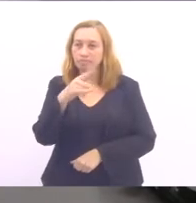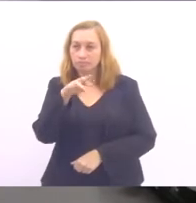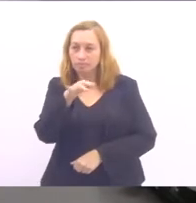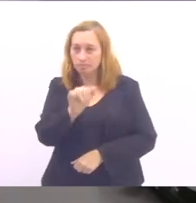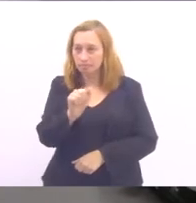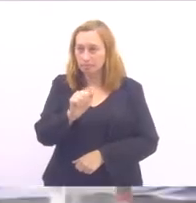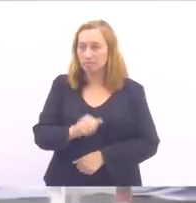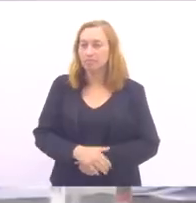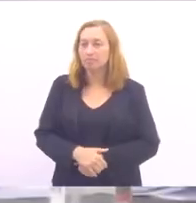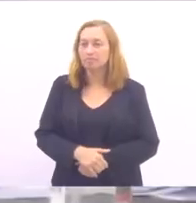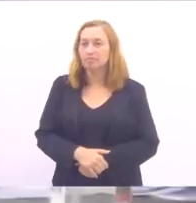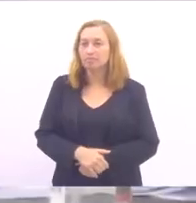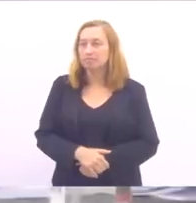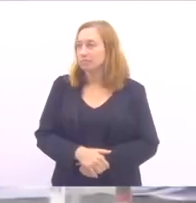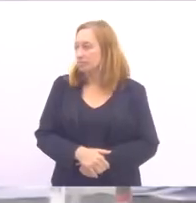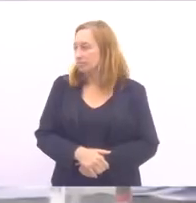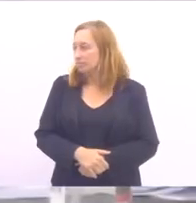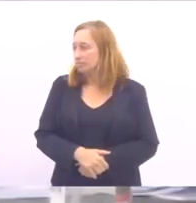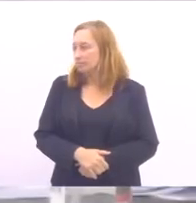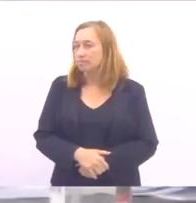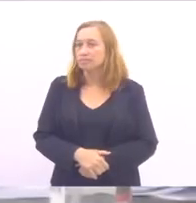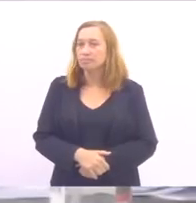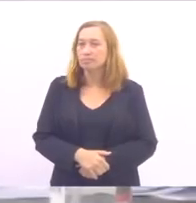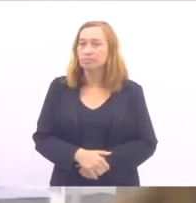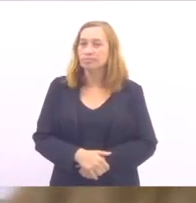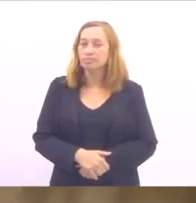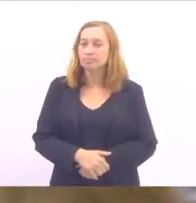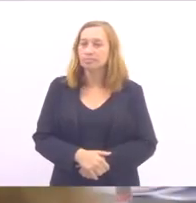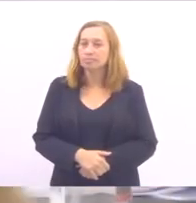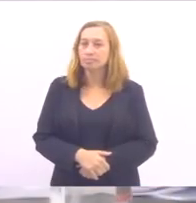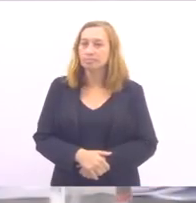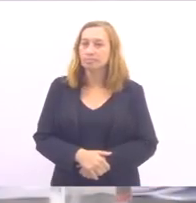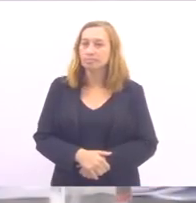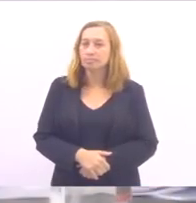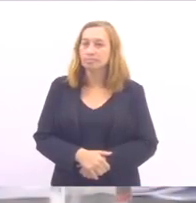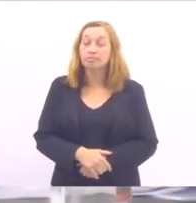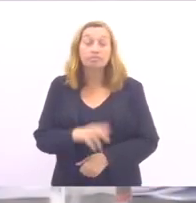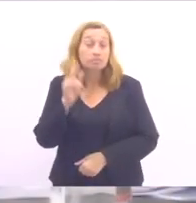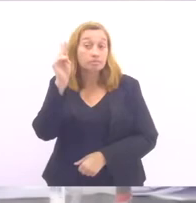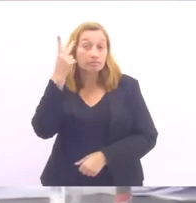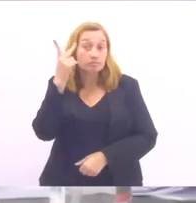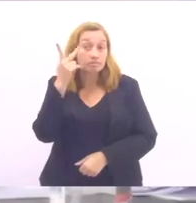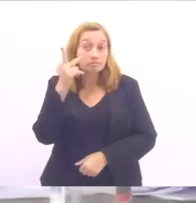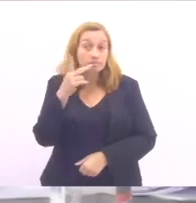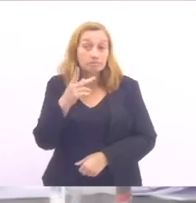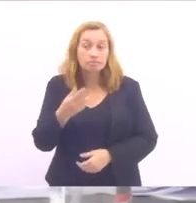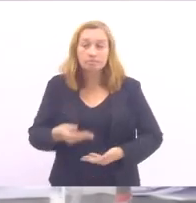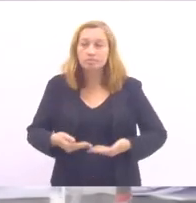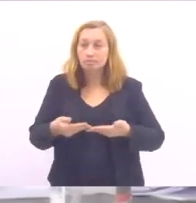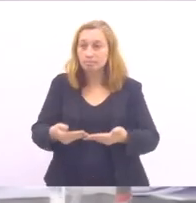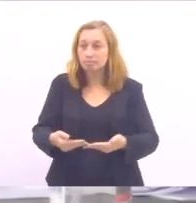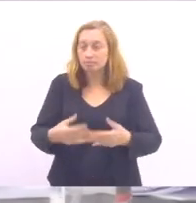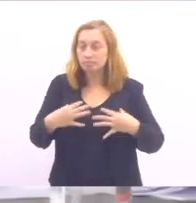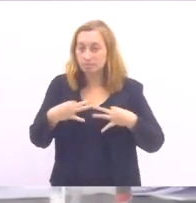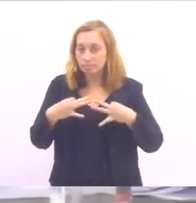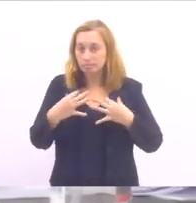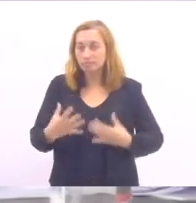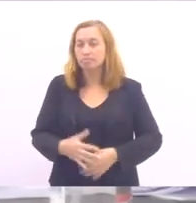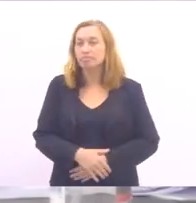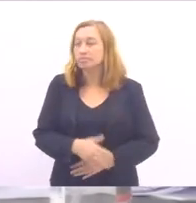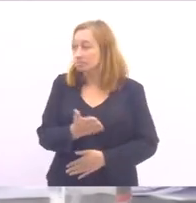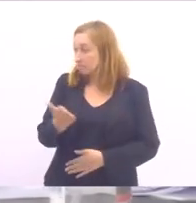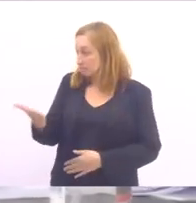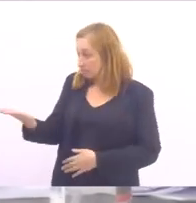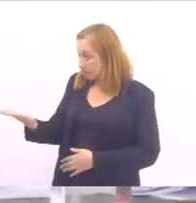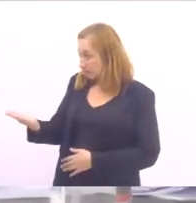Gabay. Me ocorreu aqui, eu falei aqui, daquela história dos pontos de entrega voluntários. Vocês